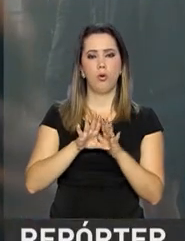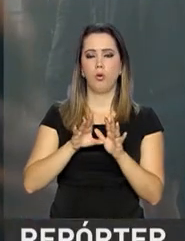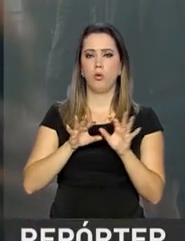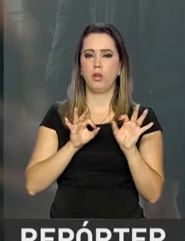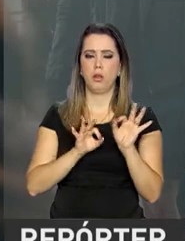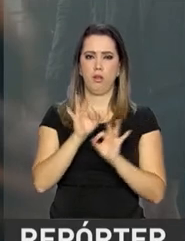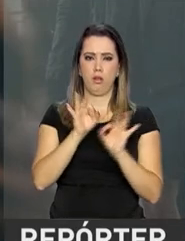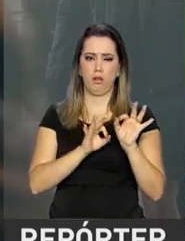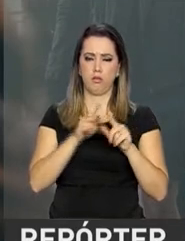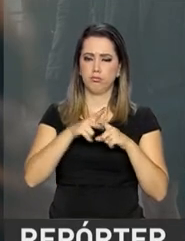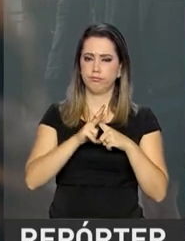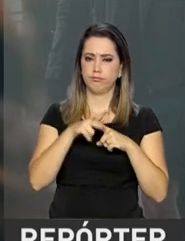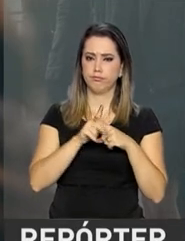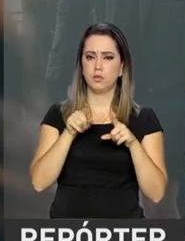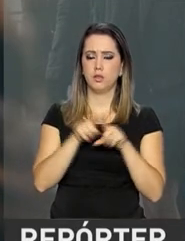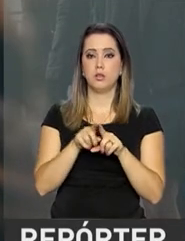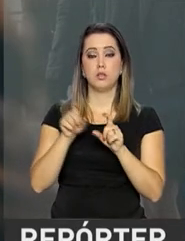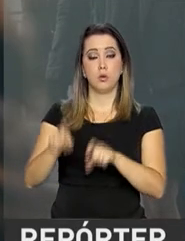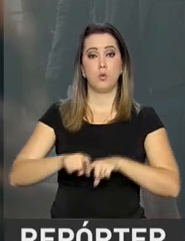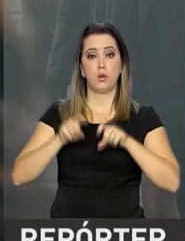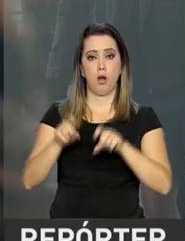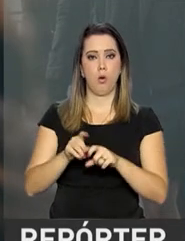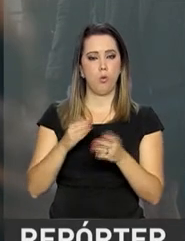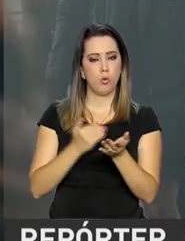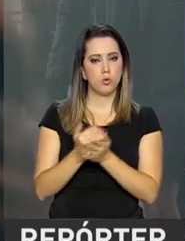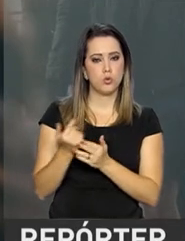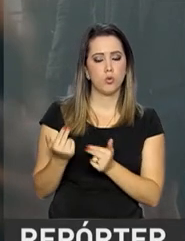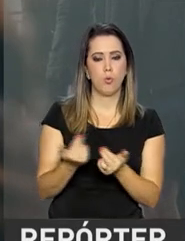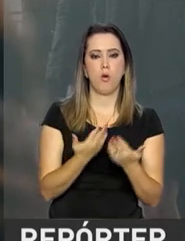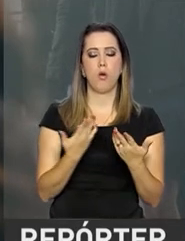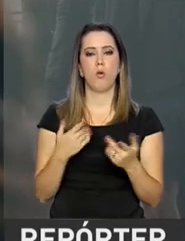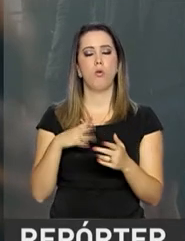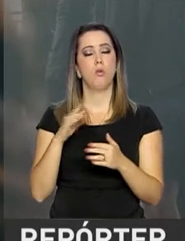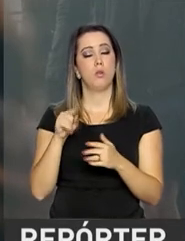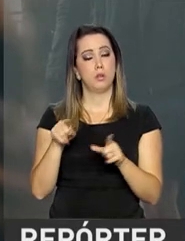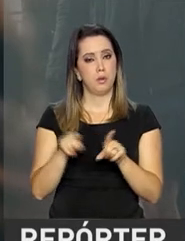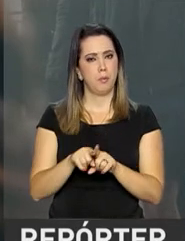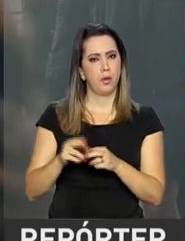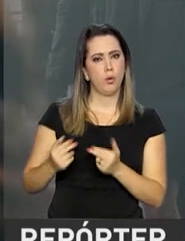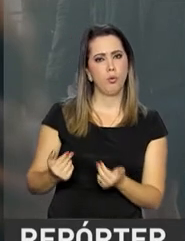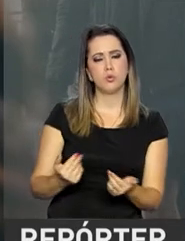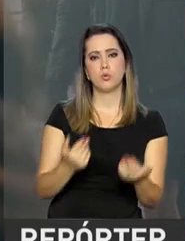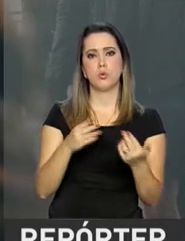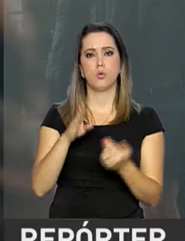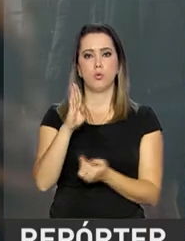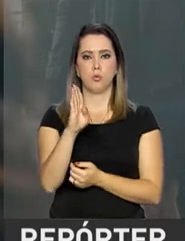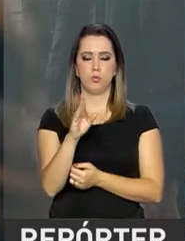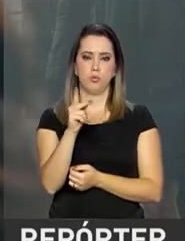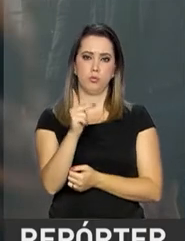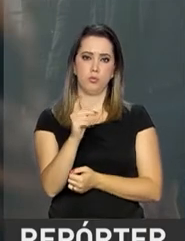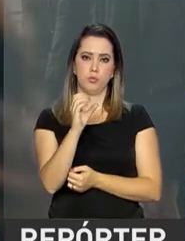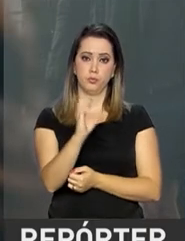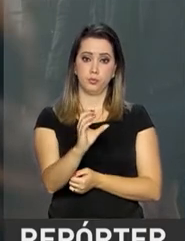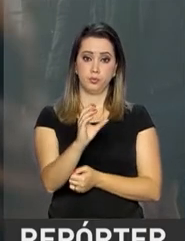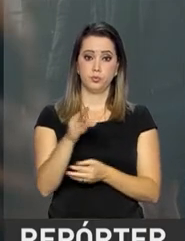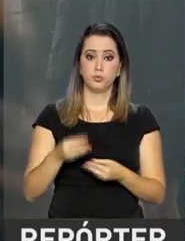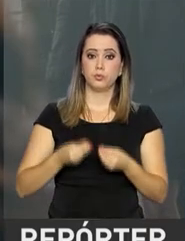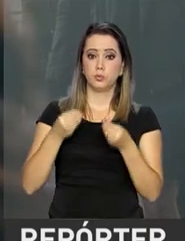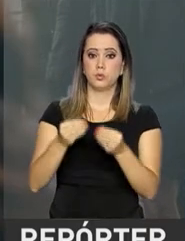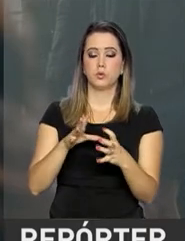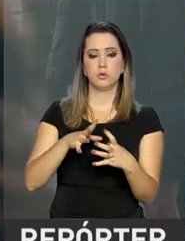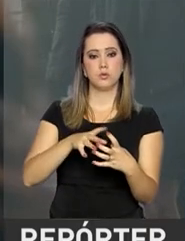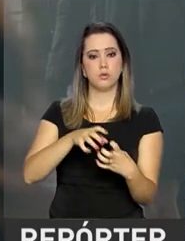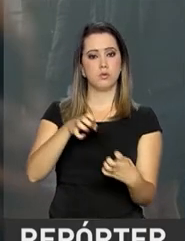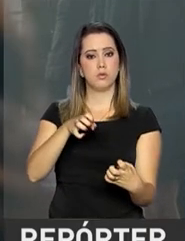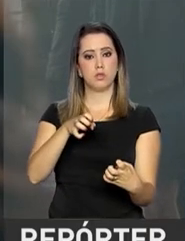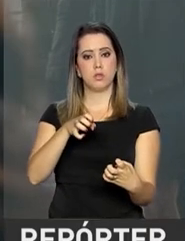rural, manutenção das atuais normas para recebimento do benefício de prestação continuada, que é concedido a idosos